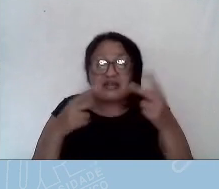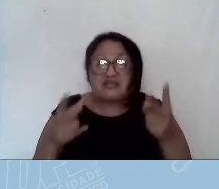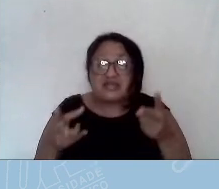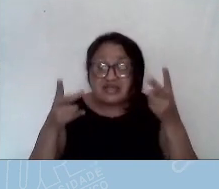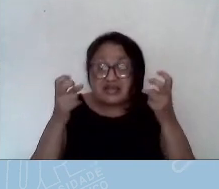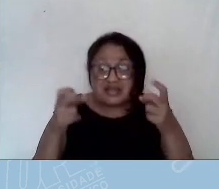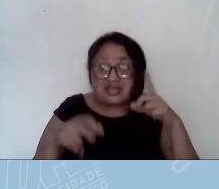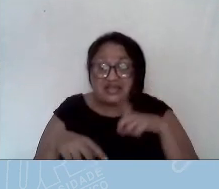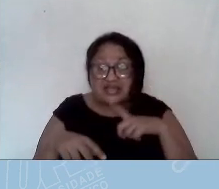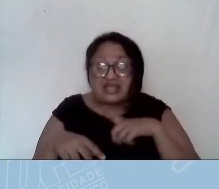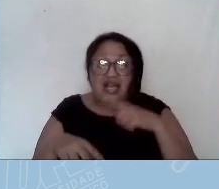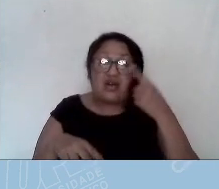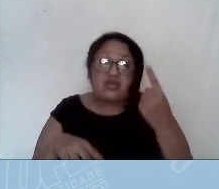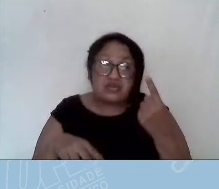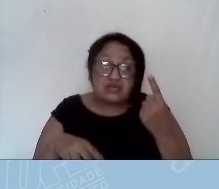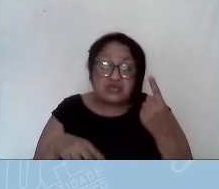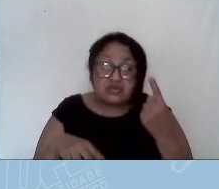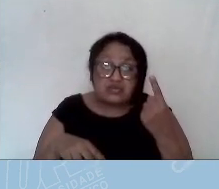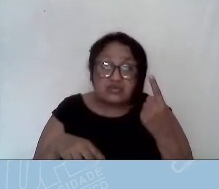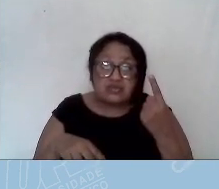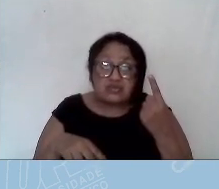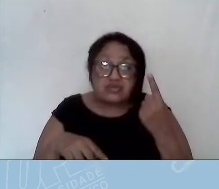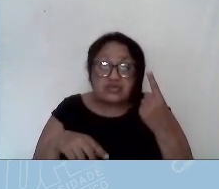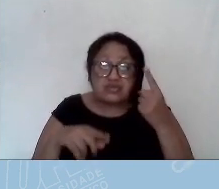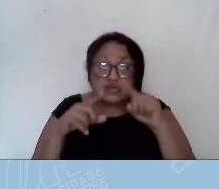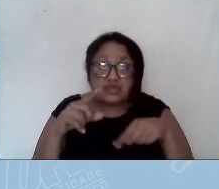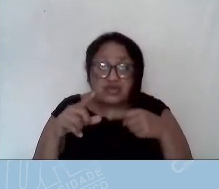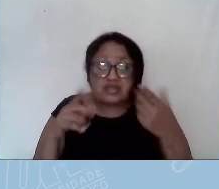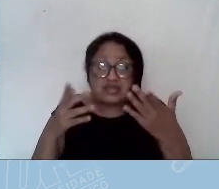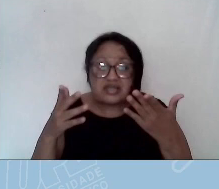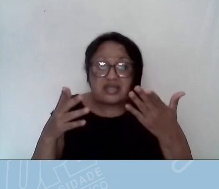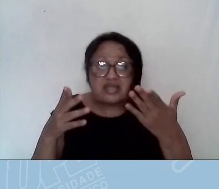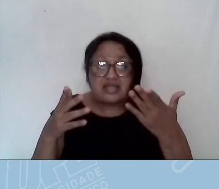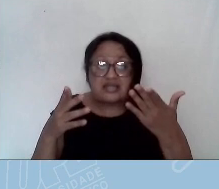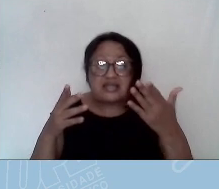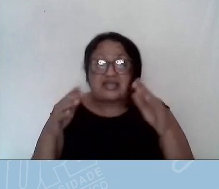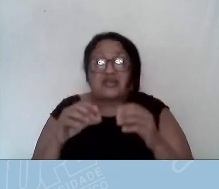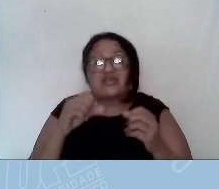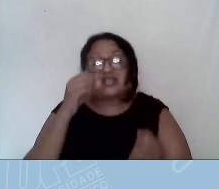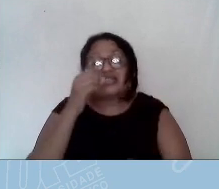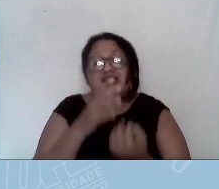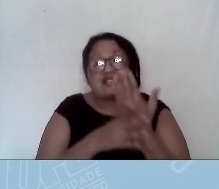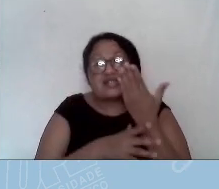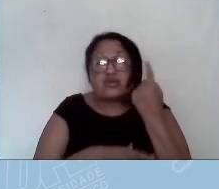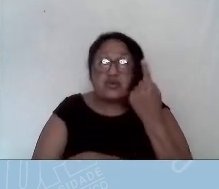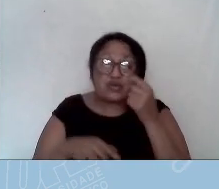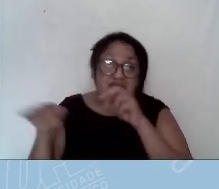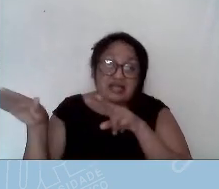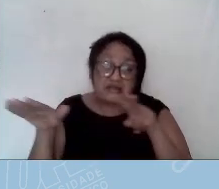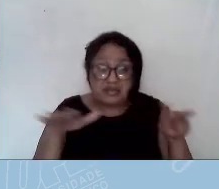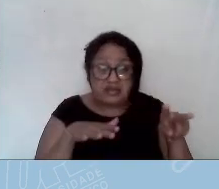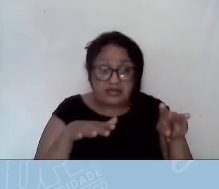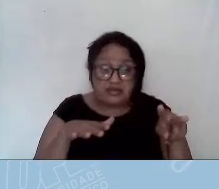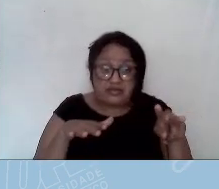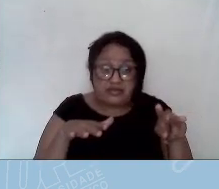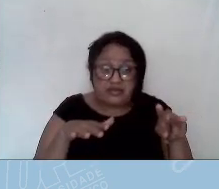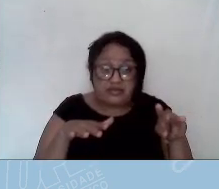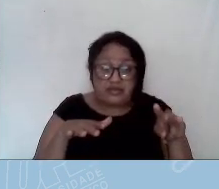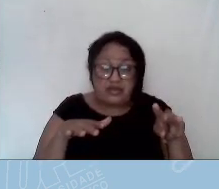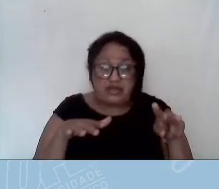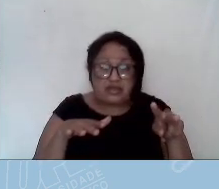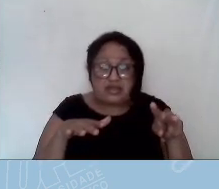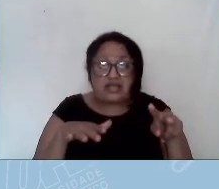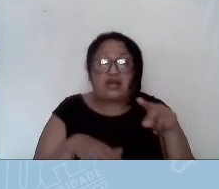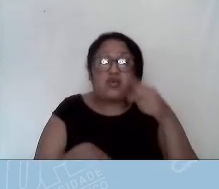cerca de 1 centímetro então de 1 para 2 e meio o girassol cresceu em uma semana 1 centímetro e meio